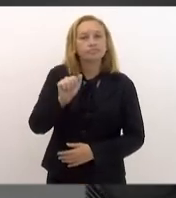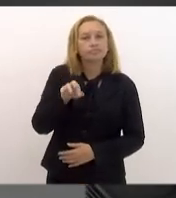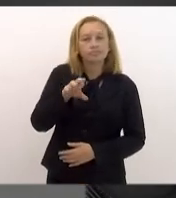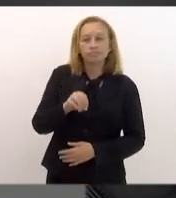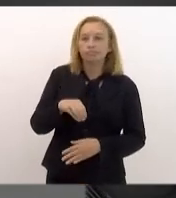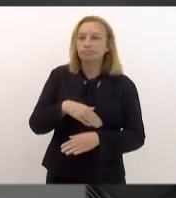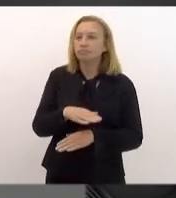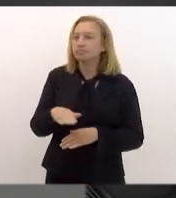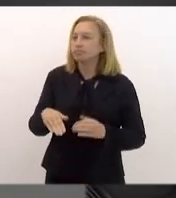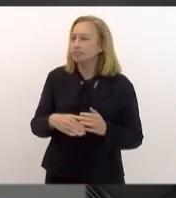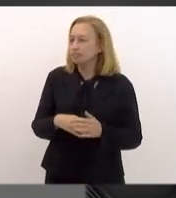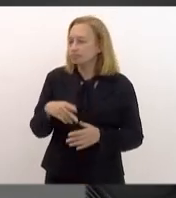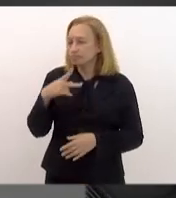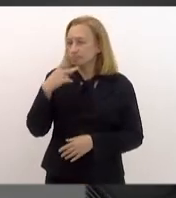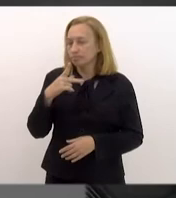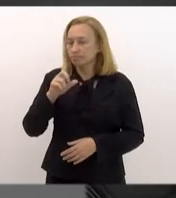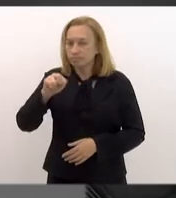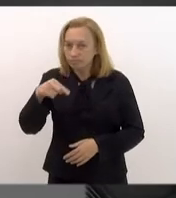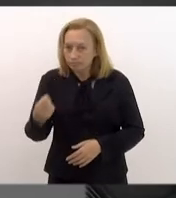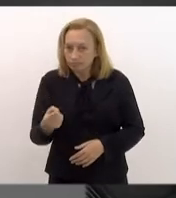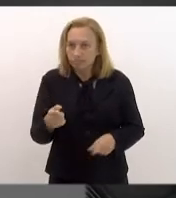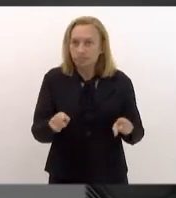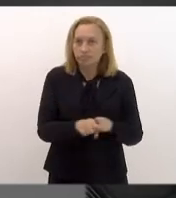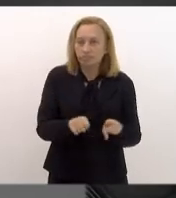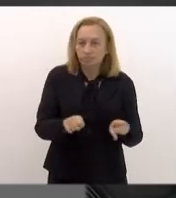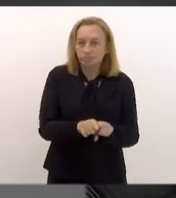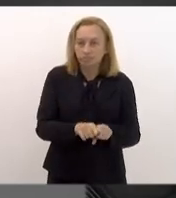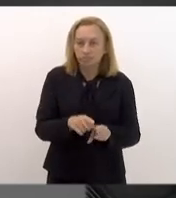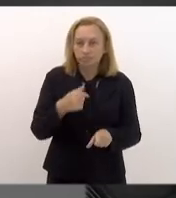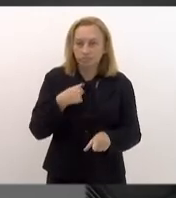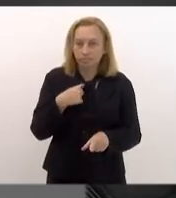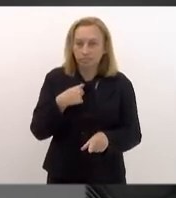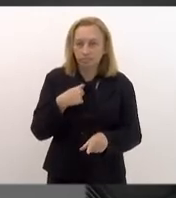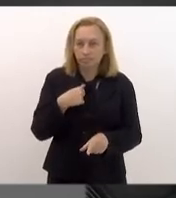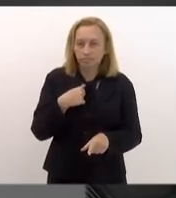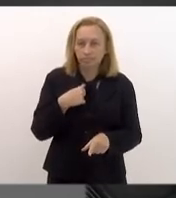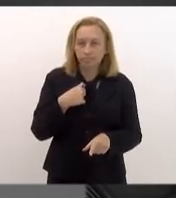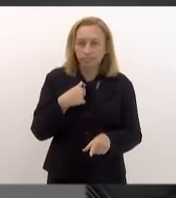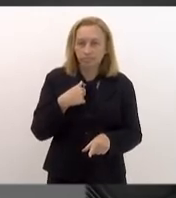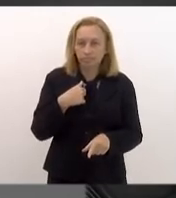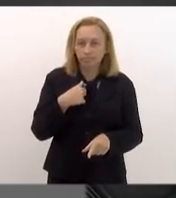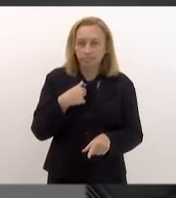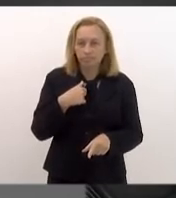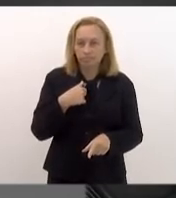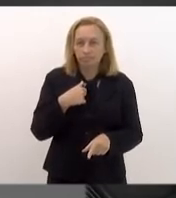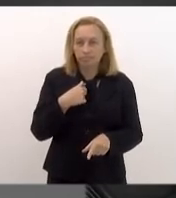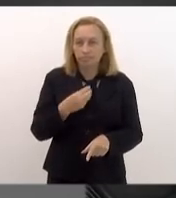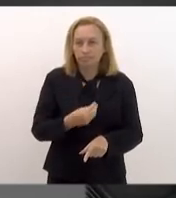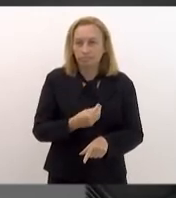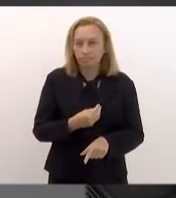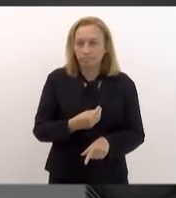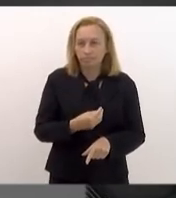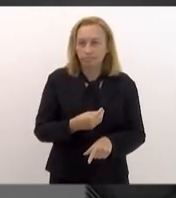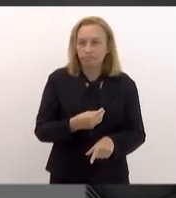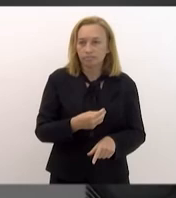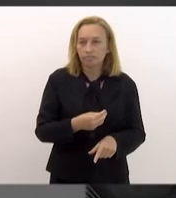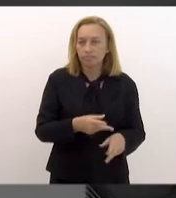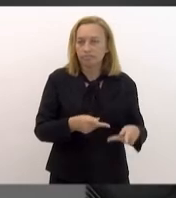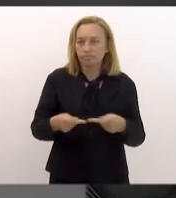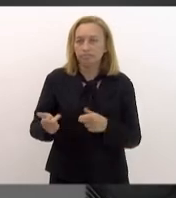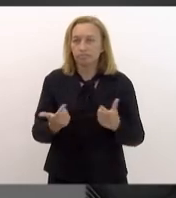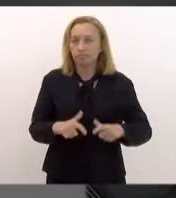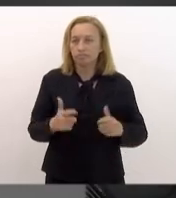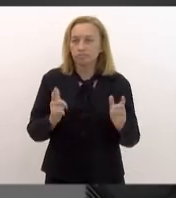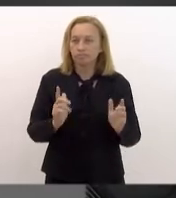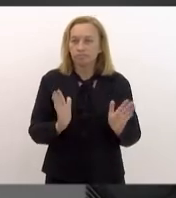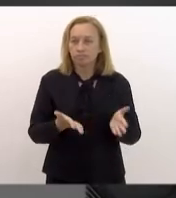falaram. Uma outra certeza que eu gostaria de deixar muito claro aqui, porque eu trafego, eu caminho muito ali, é a questão que se hoje a gente está tendo a